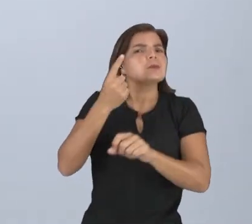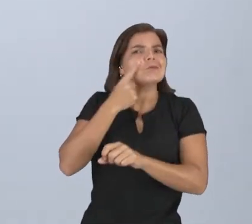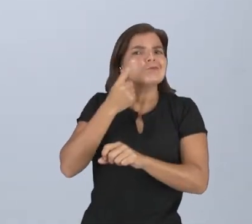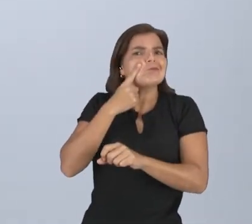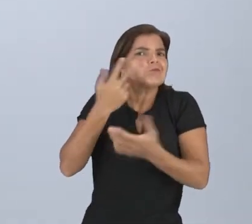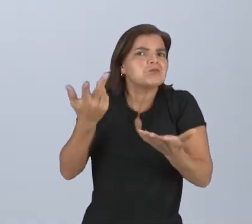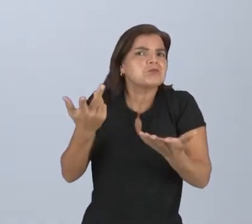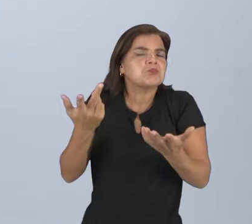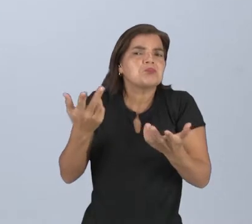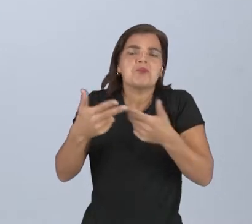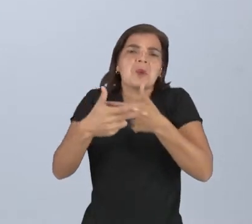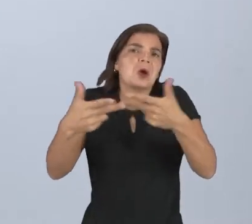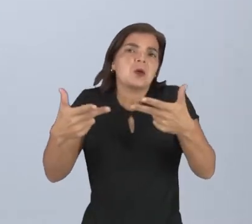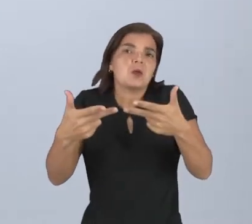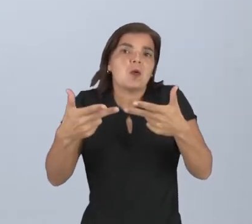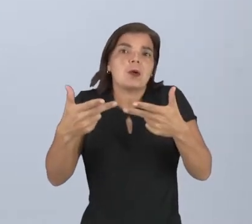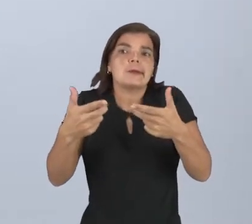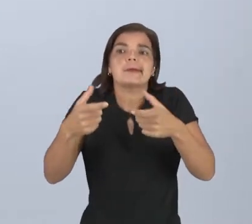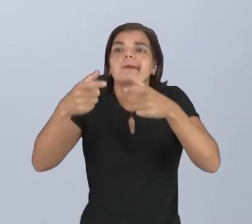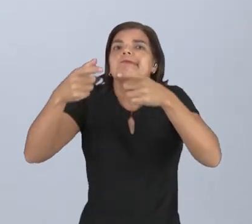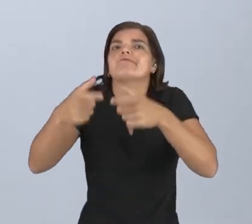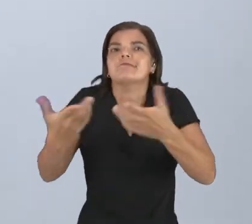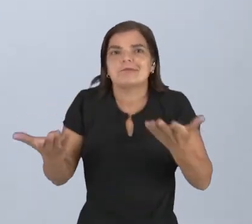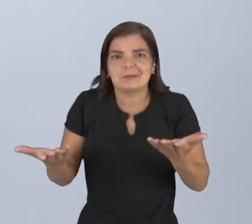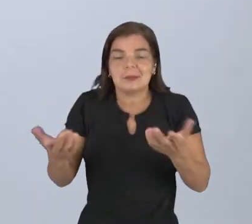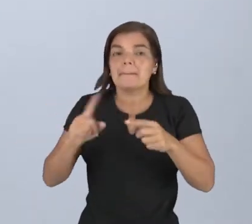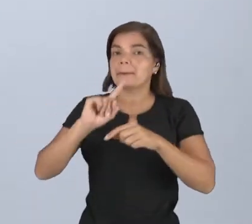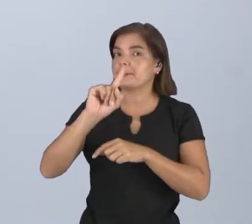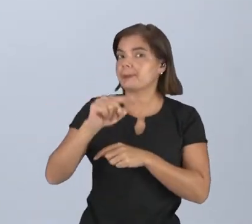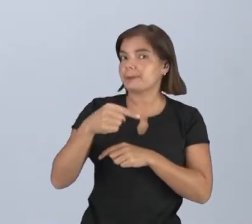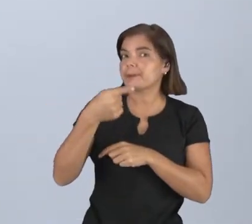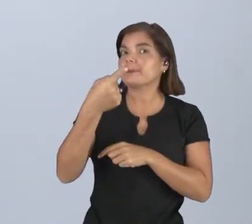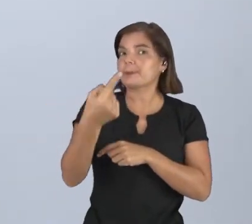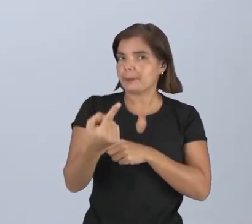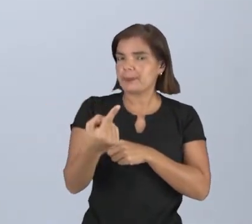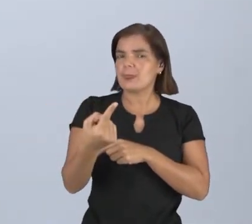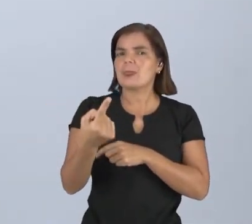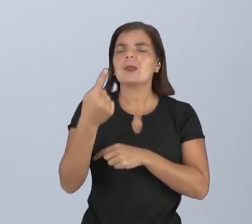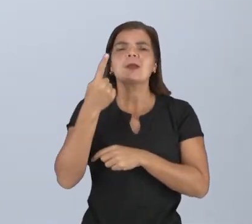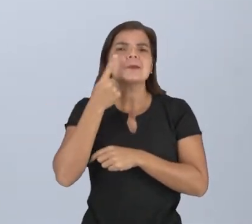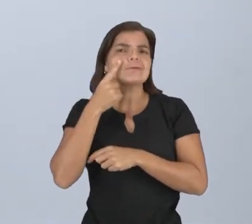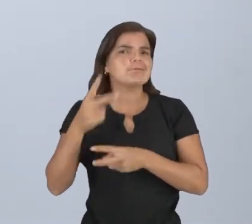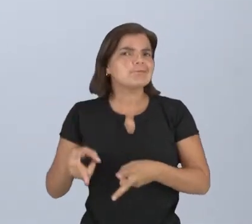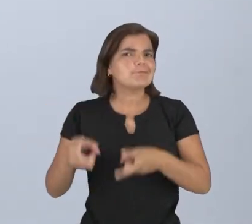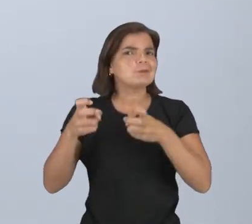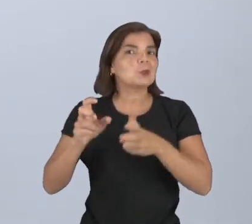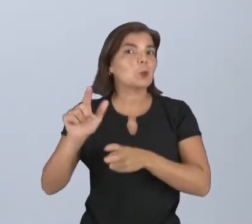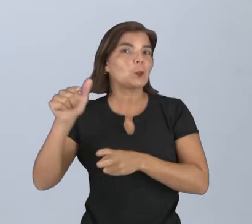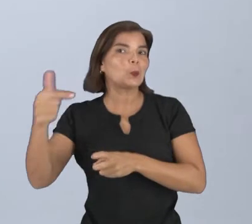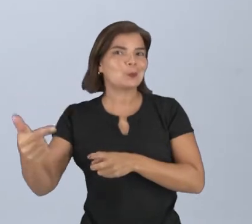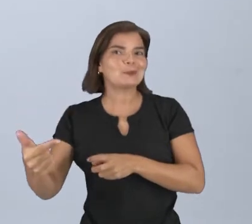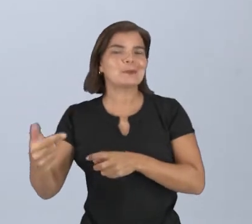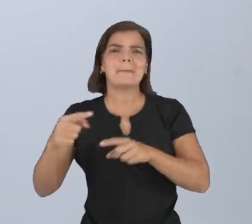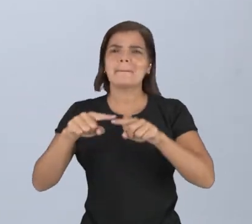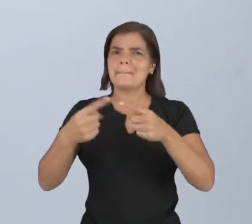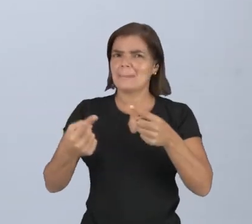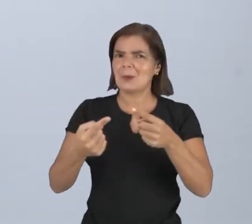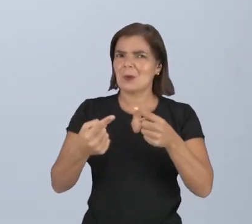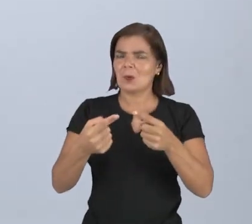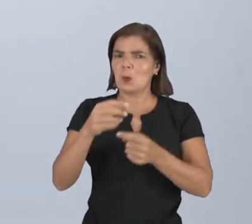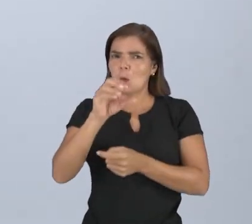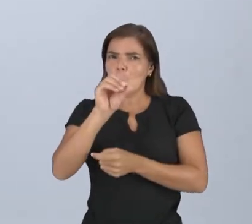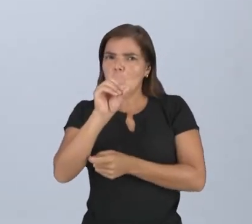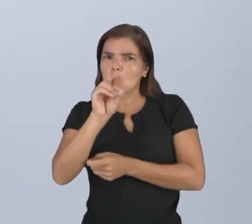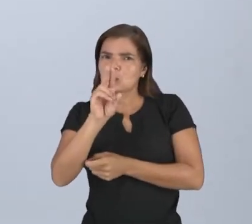aí como uma coisa que compõe o cenário. Depois, ele vai ser concebido como o outro. Mas essa